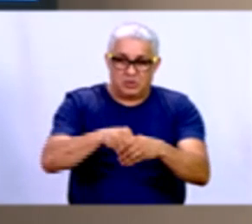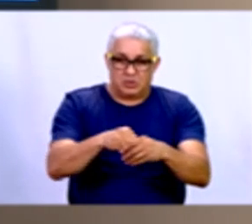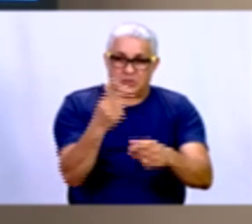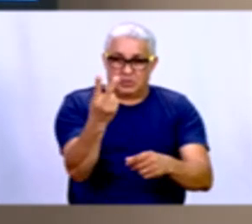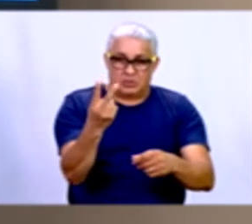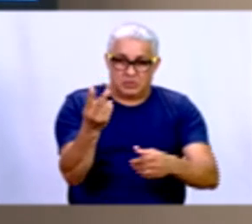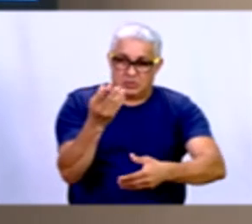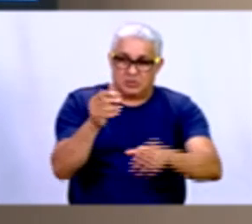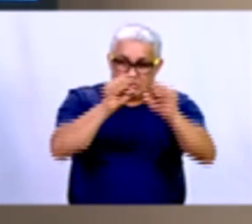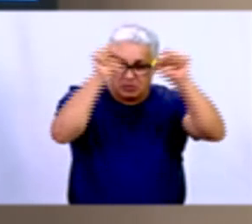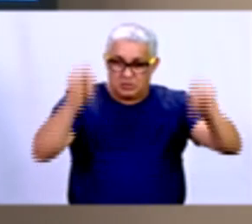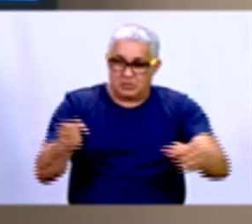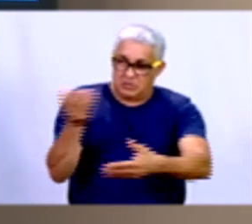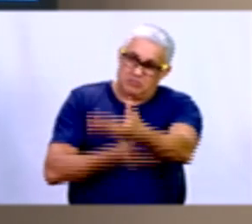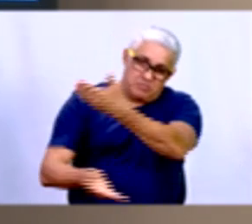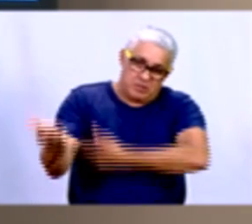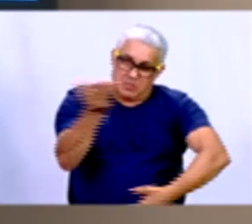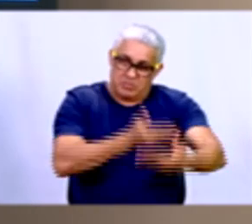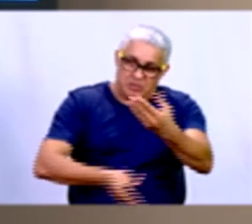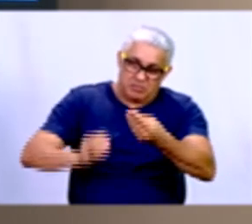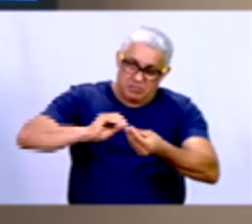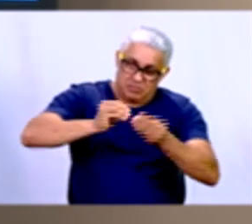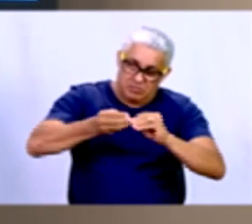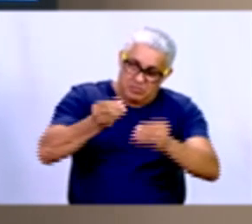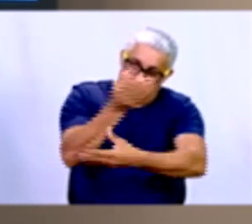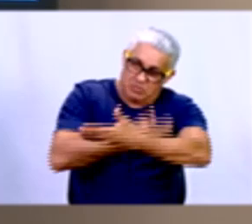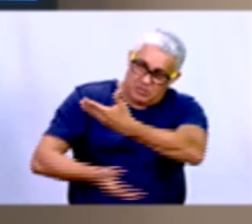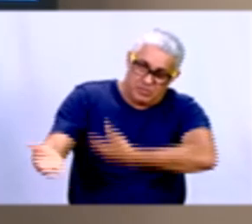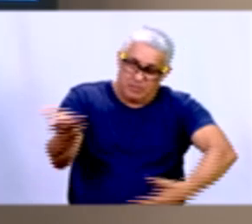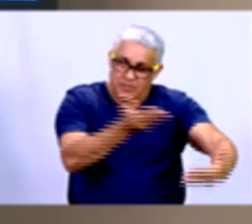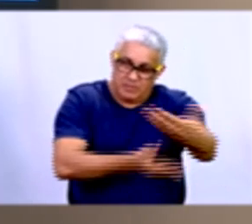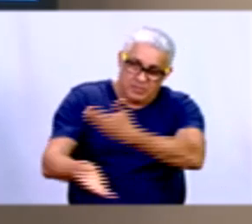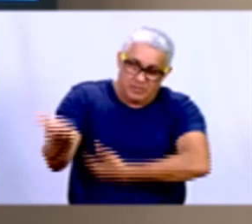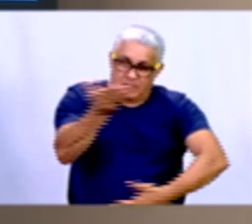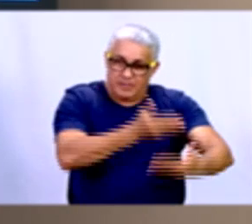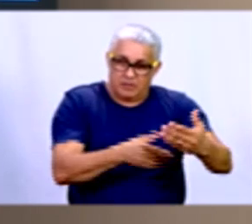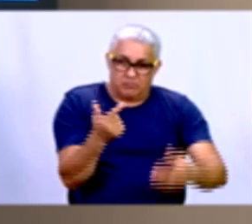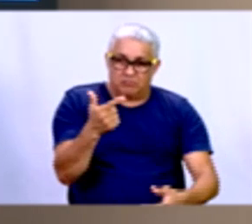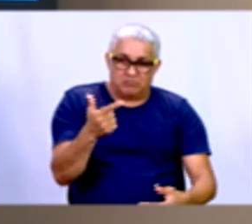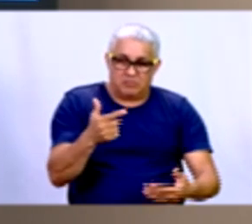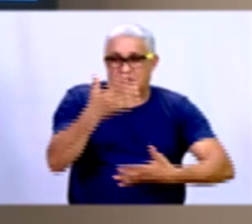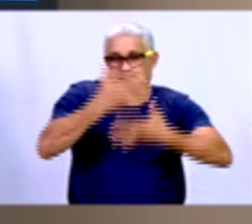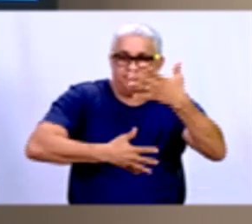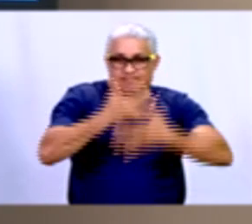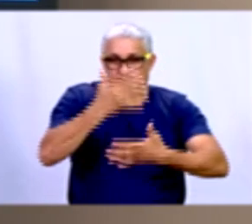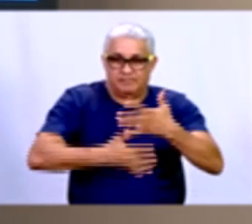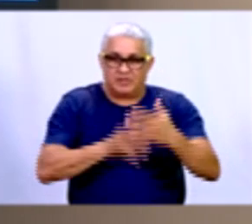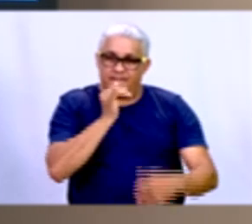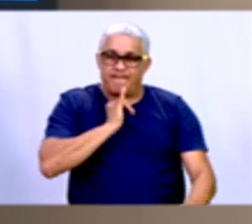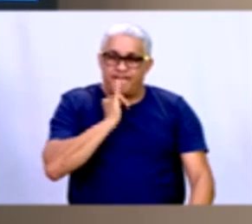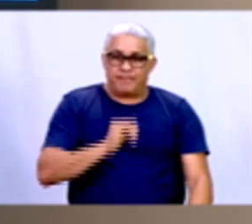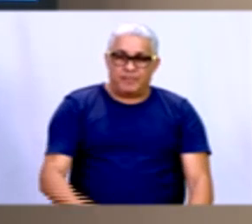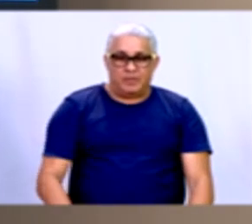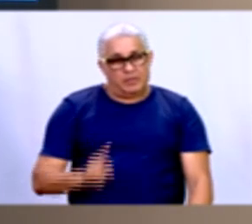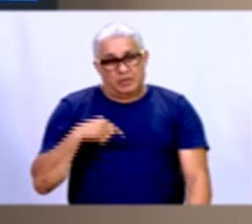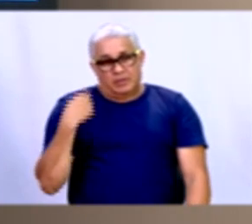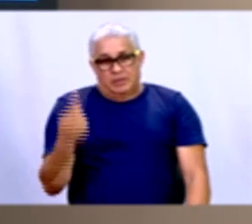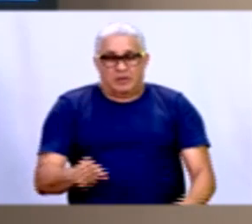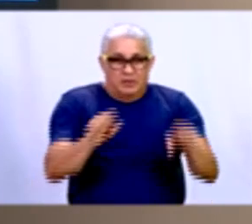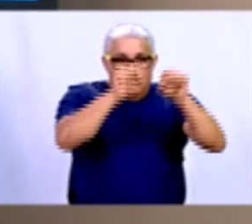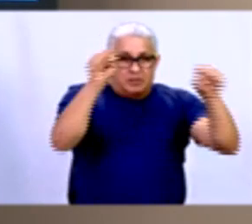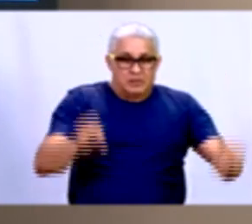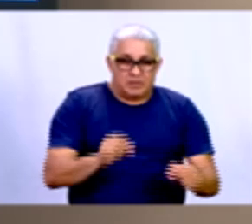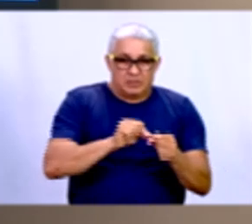para interagir, eles trocam dados entre eles e nós não temos a interferência, como por exemplo, quando nós vamos fazer